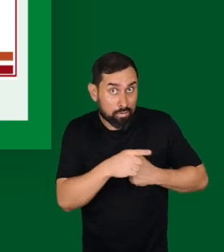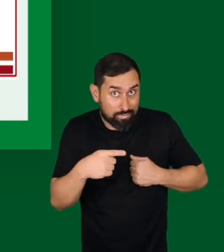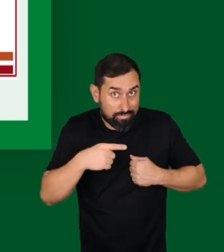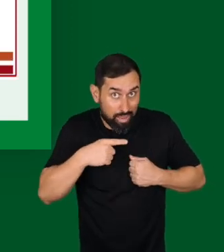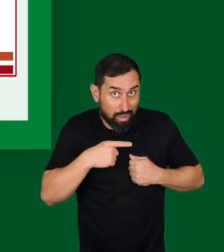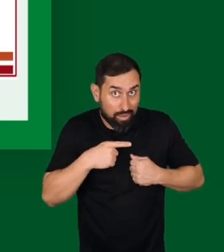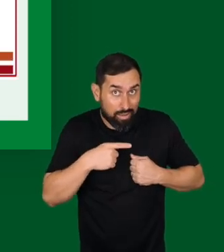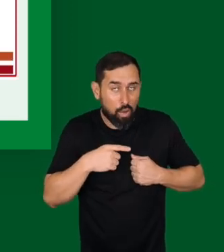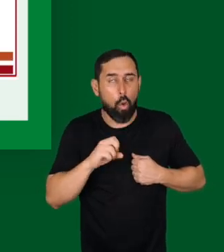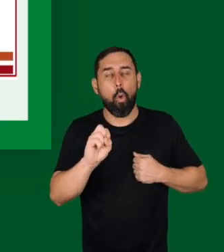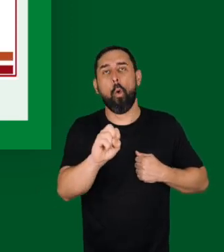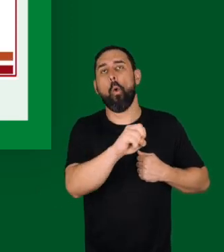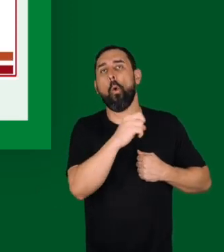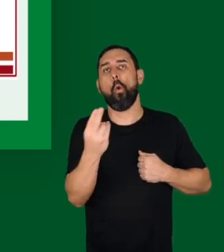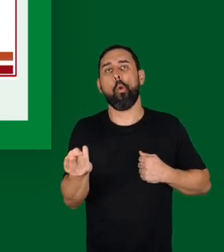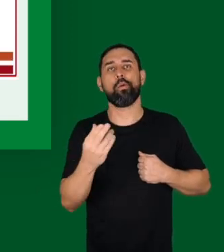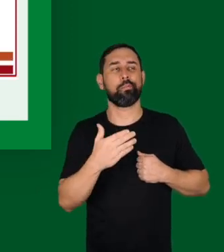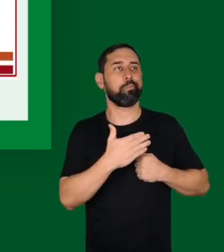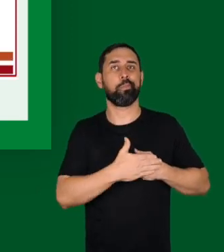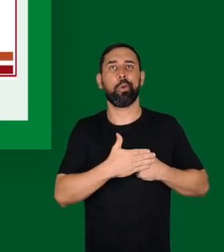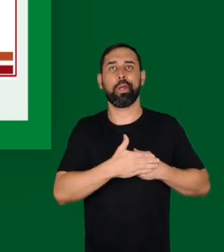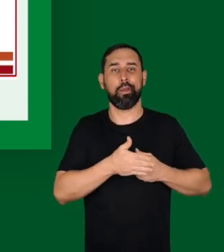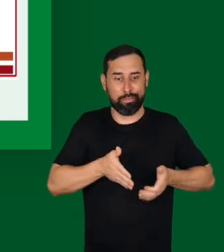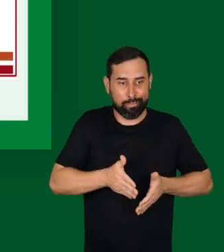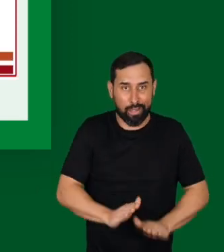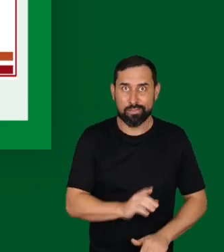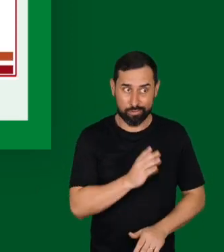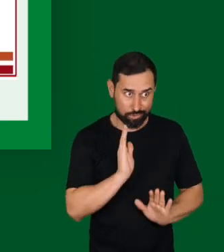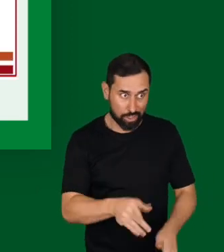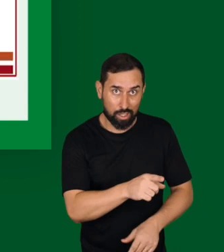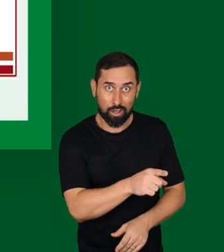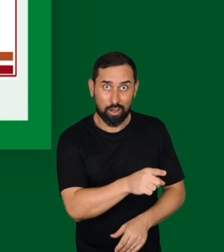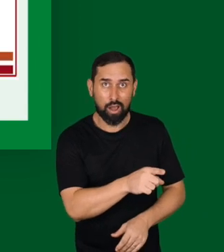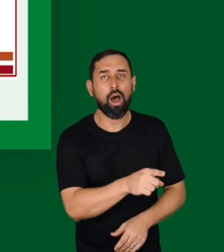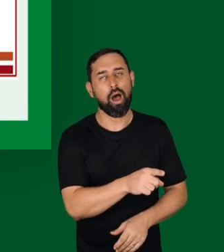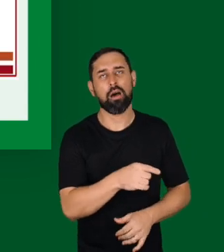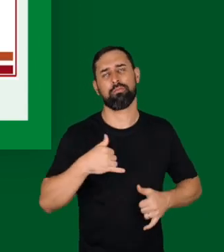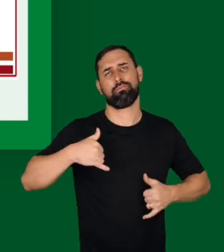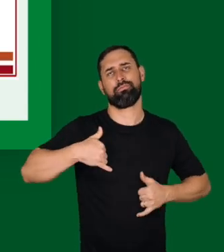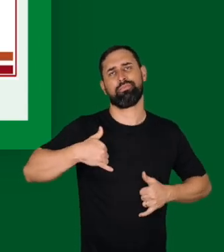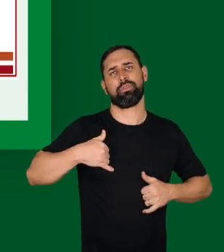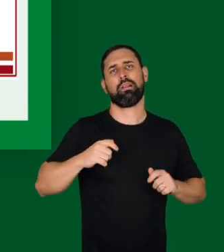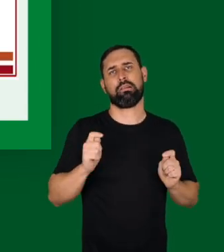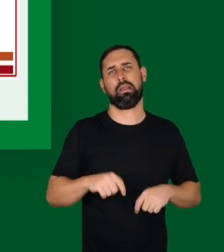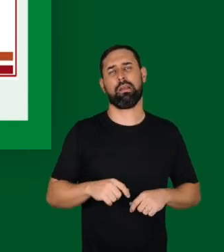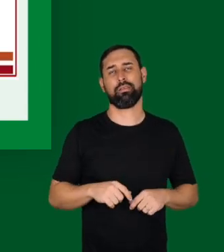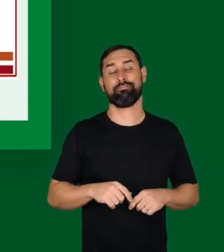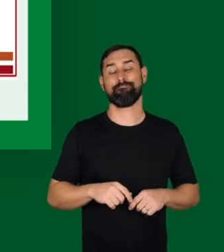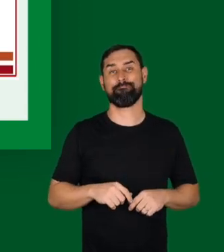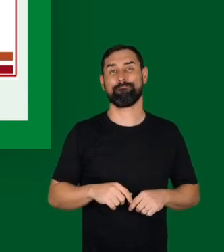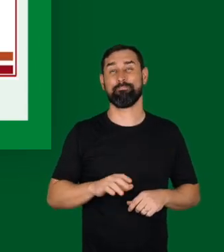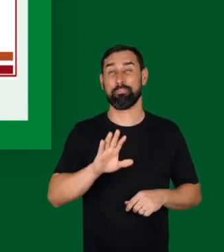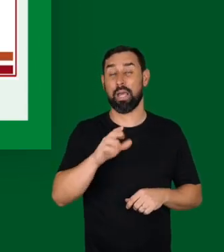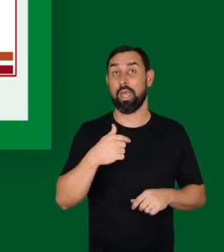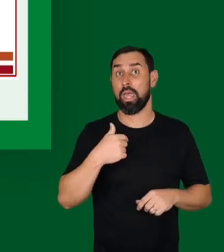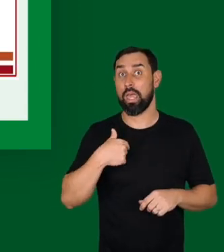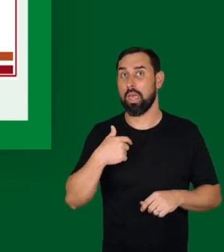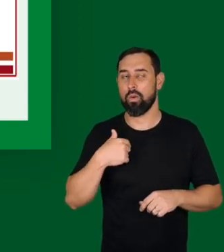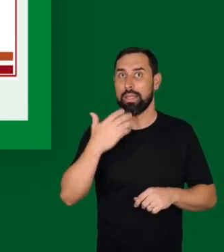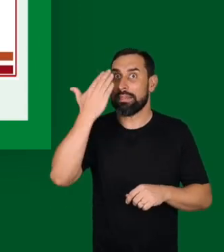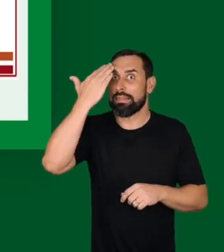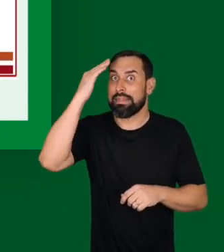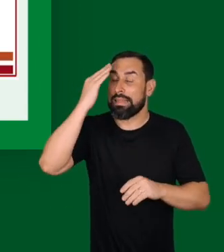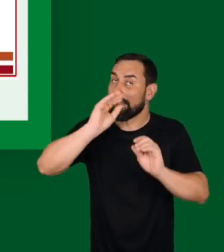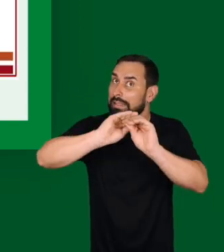evolui com um bloqueio cardíaco adquirido ou um bloqueio cardíaco congênito. Então é raro essas situações, mas